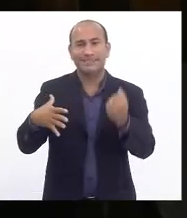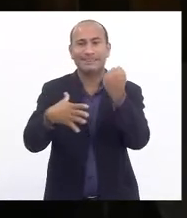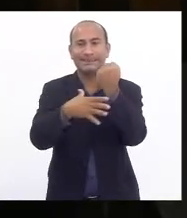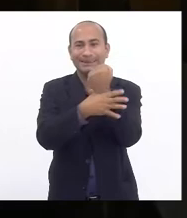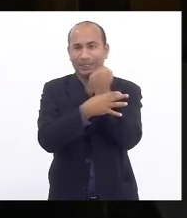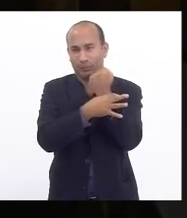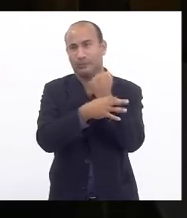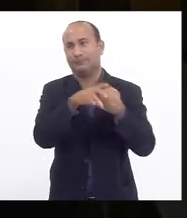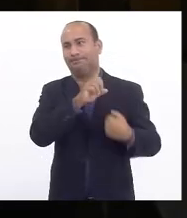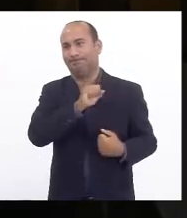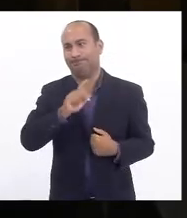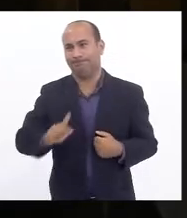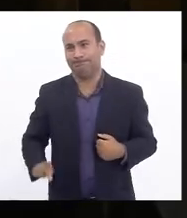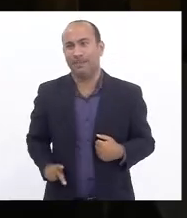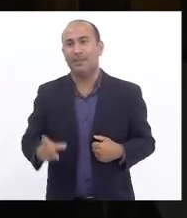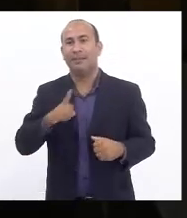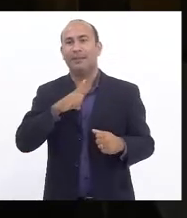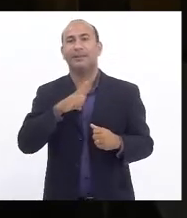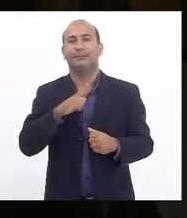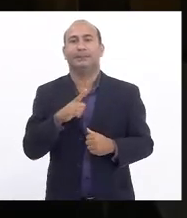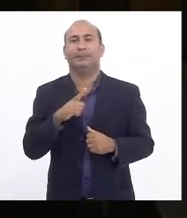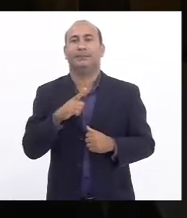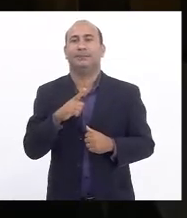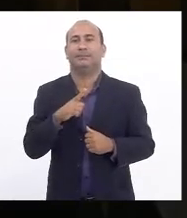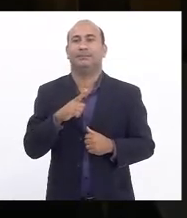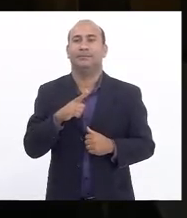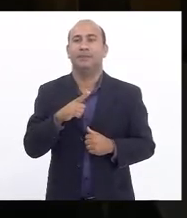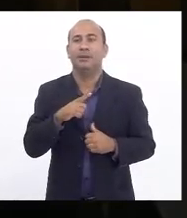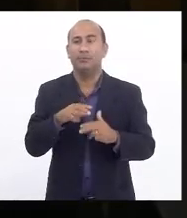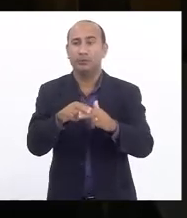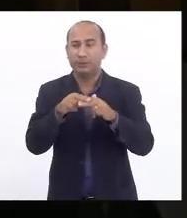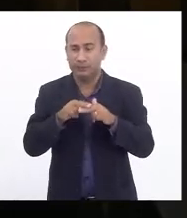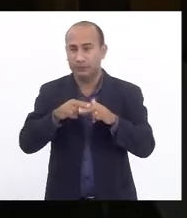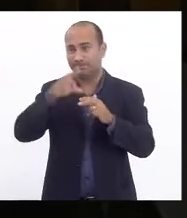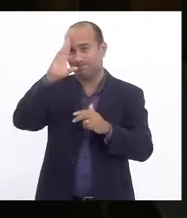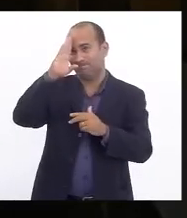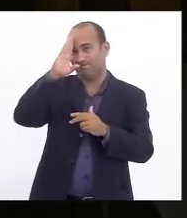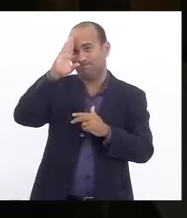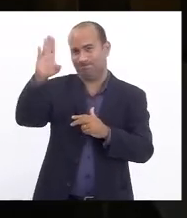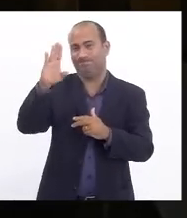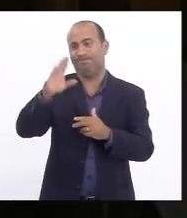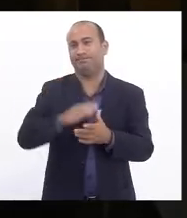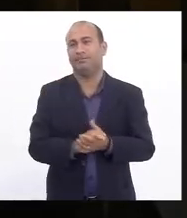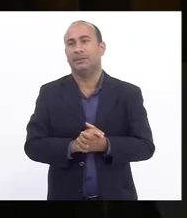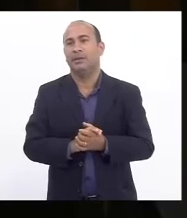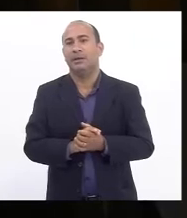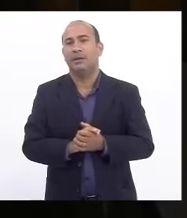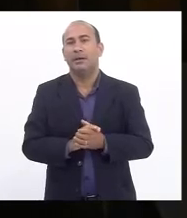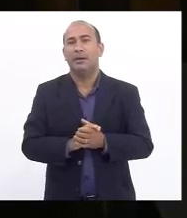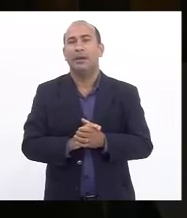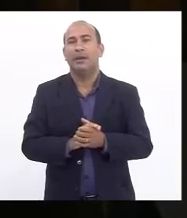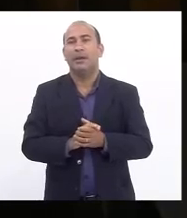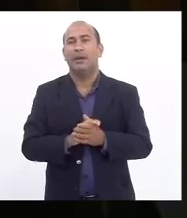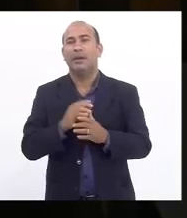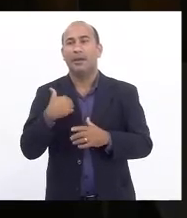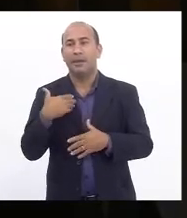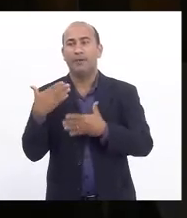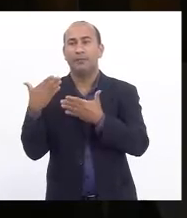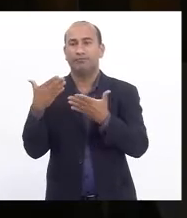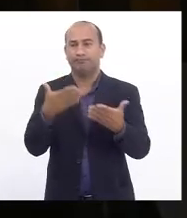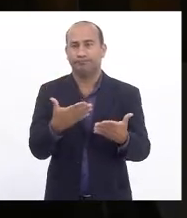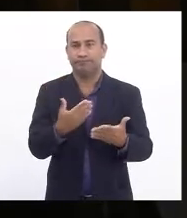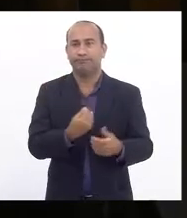segurança pública tem que ter uma agenda de sustentabilidade que seja prioritária E para isso que o resto nesse mandato